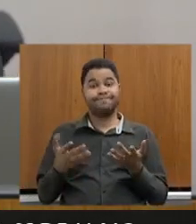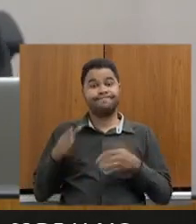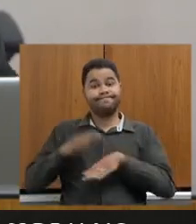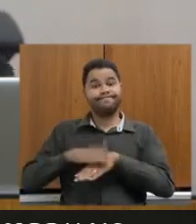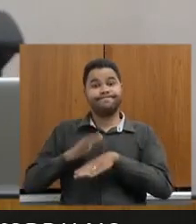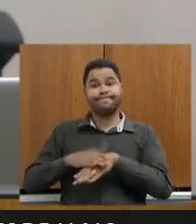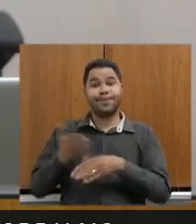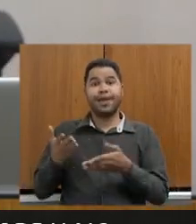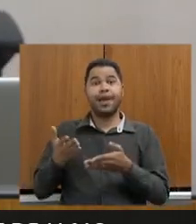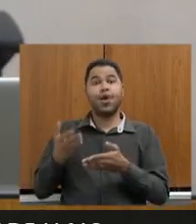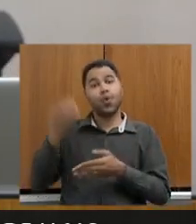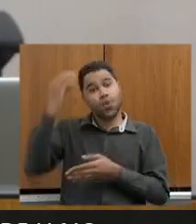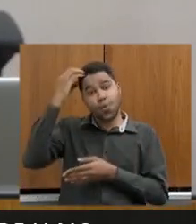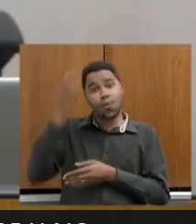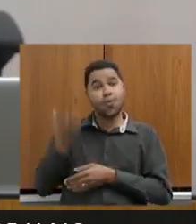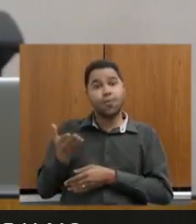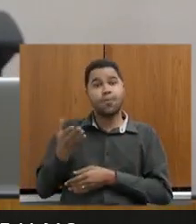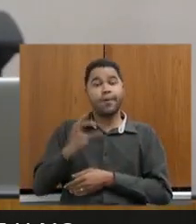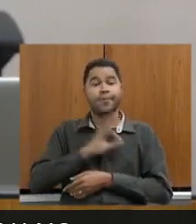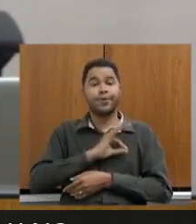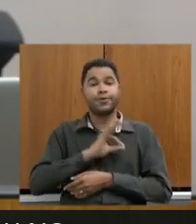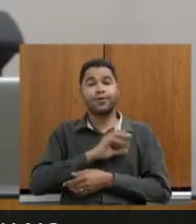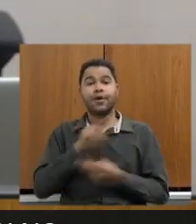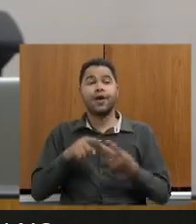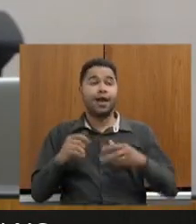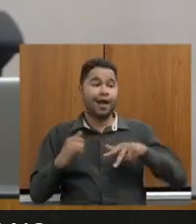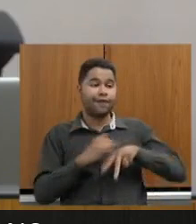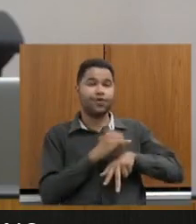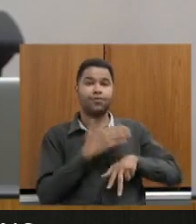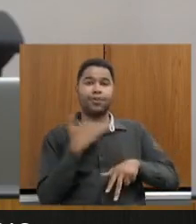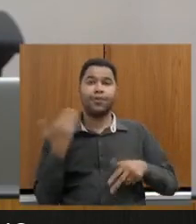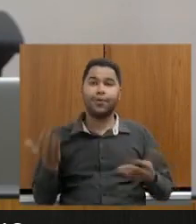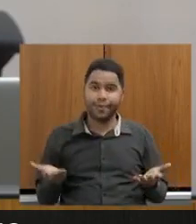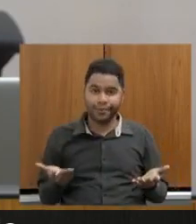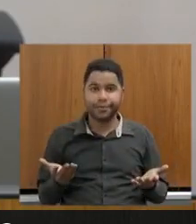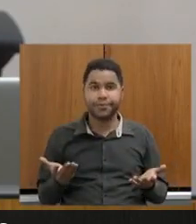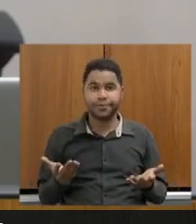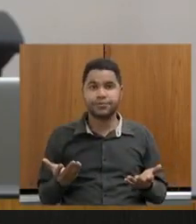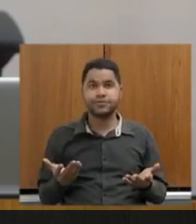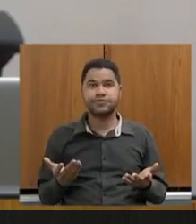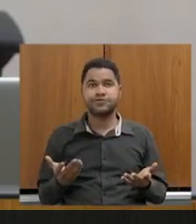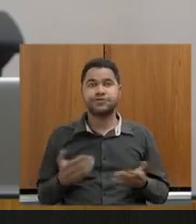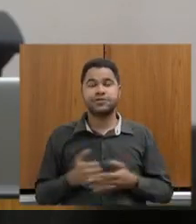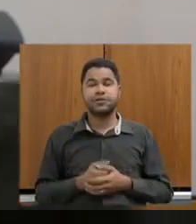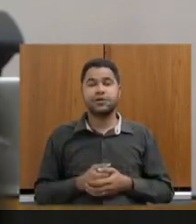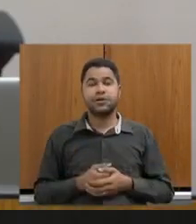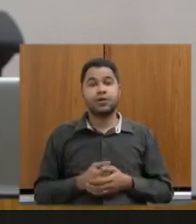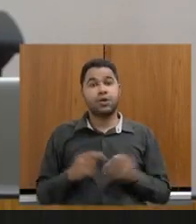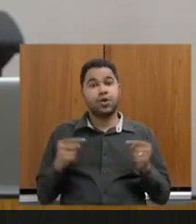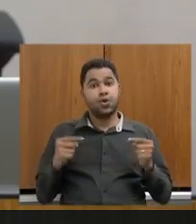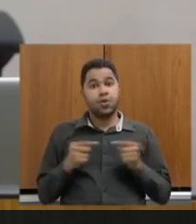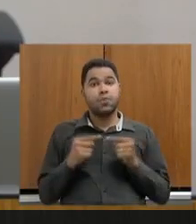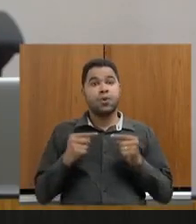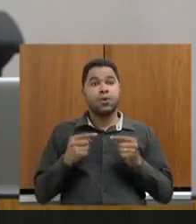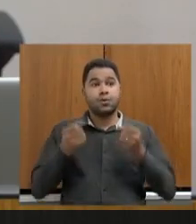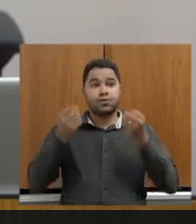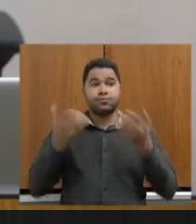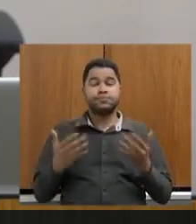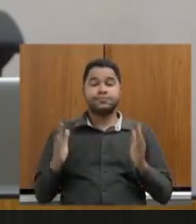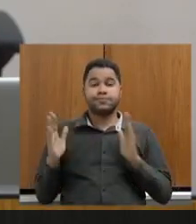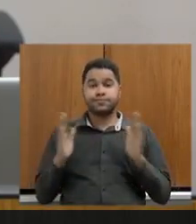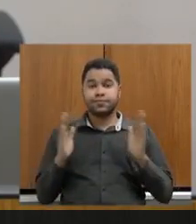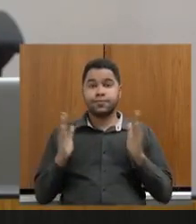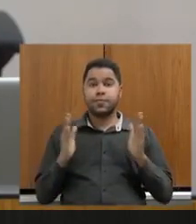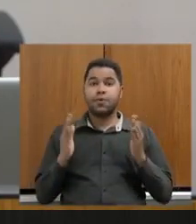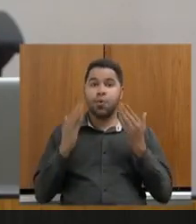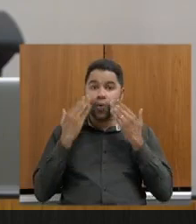policial pela policial a vítima né a vítima fatal que a segundo aqui que foi dito durante